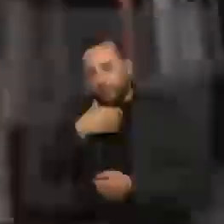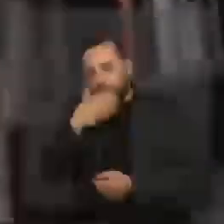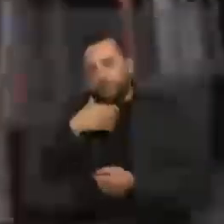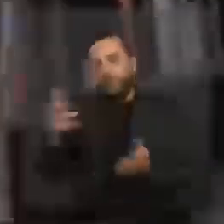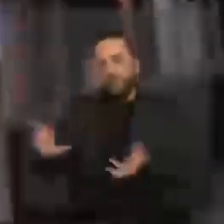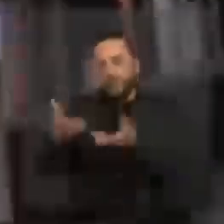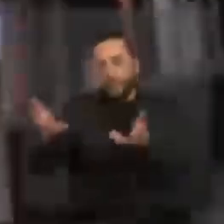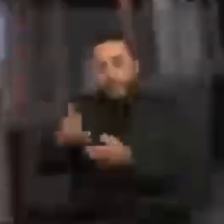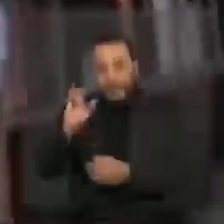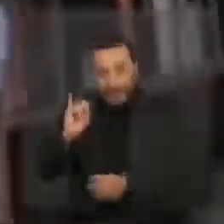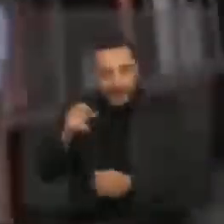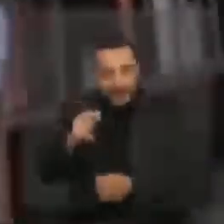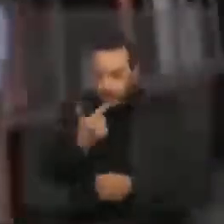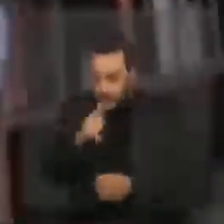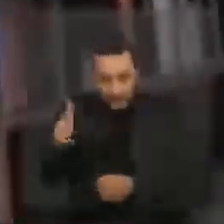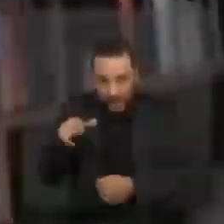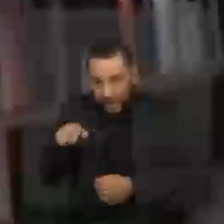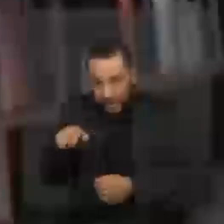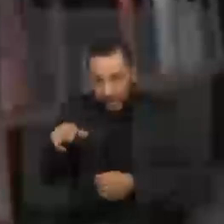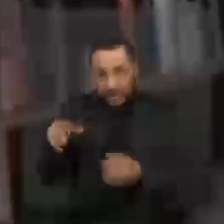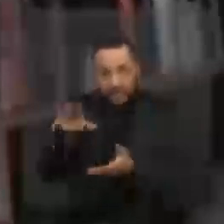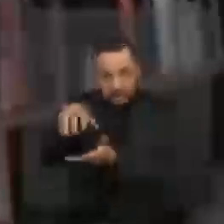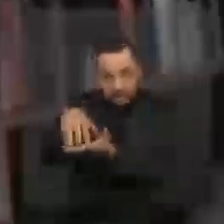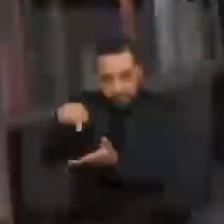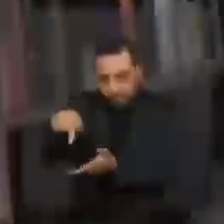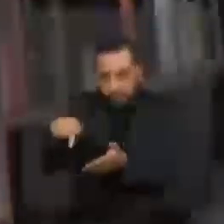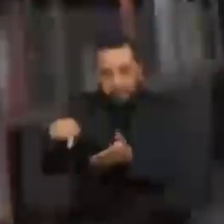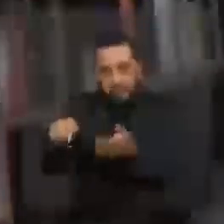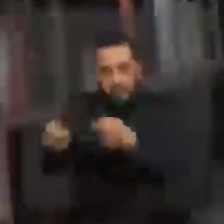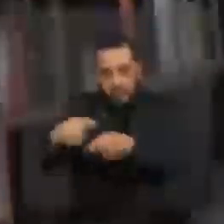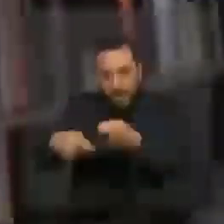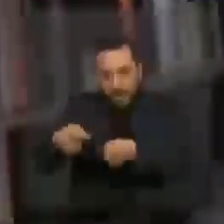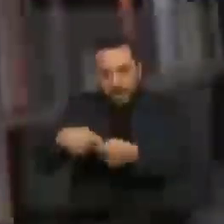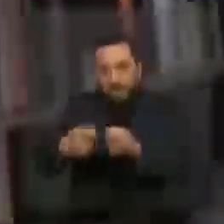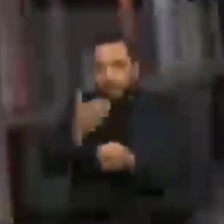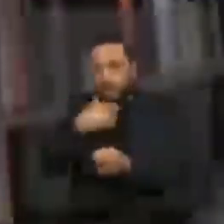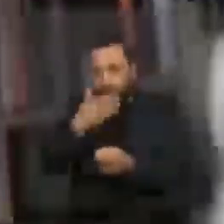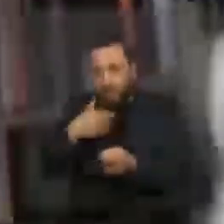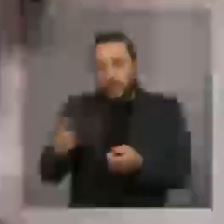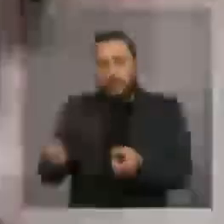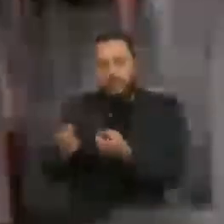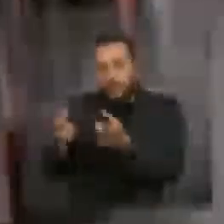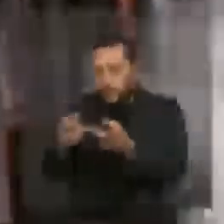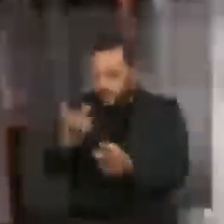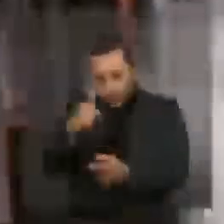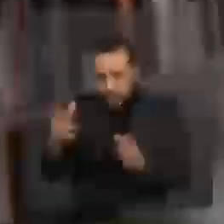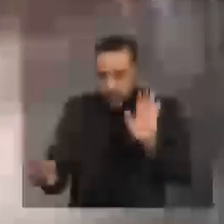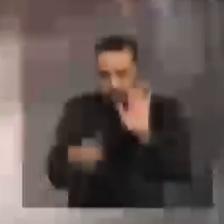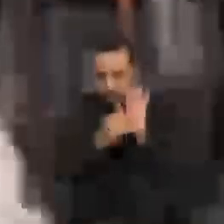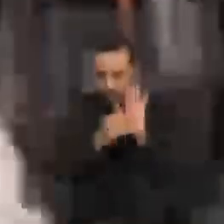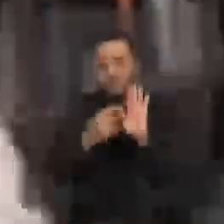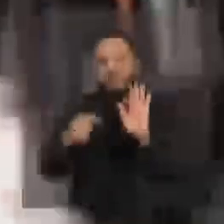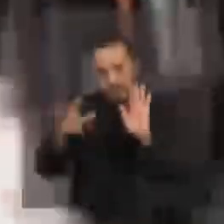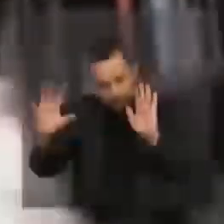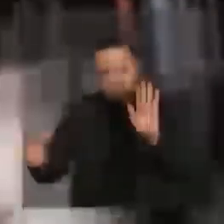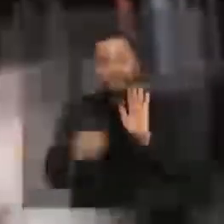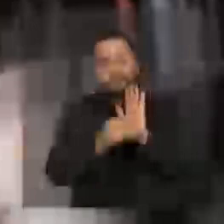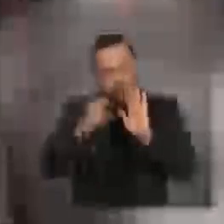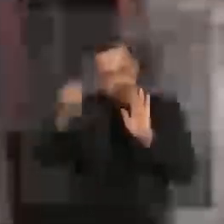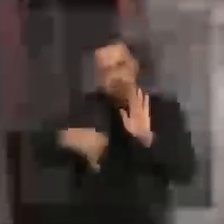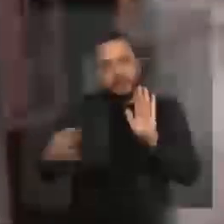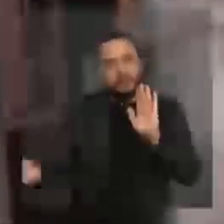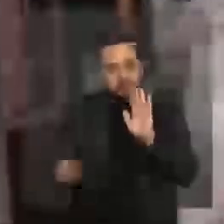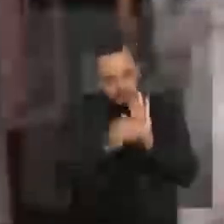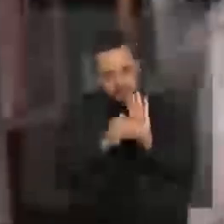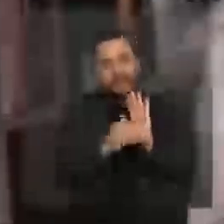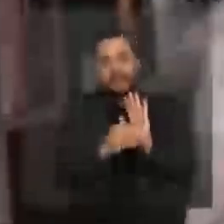gente precisa incluir os sacolões na próxima votação. E precisamos, sim, analisar como é